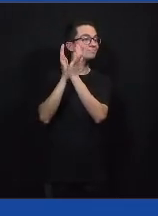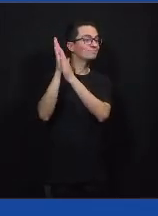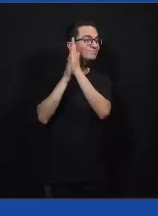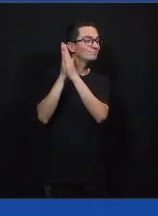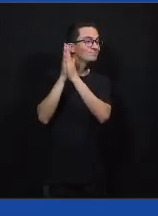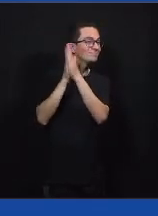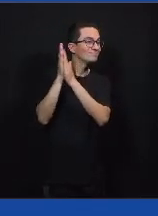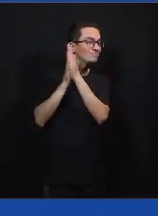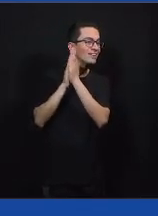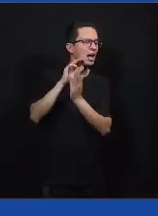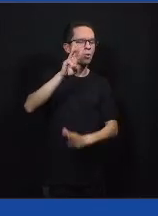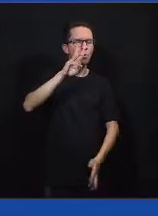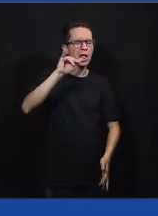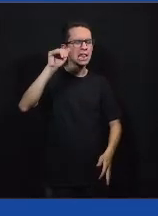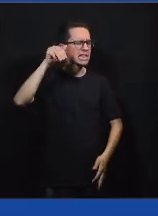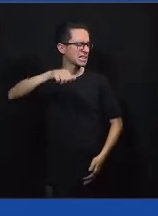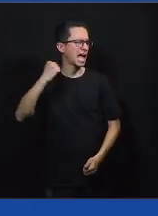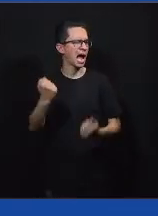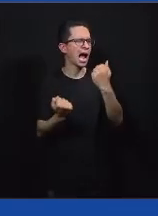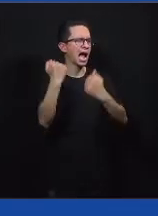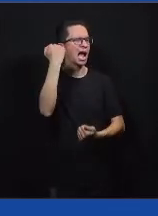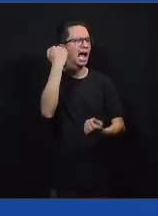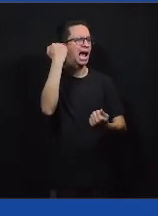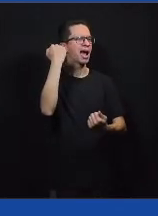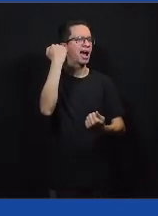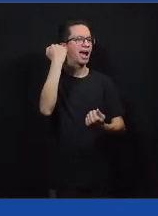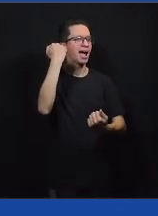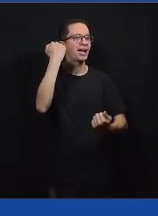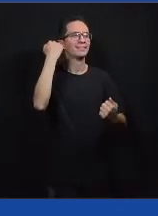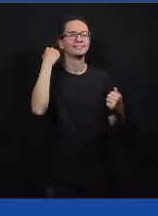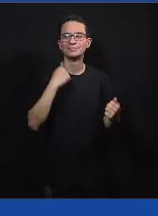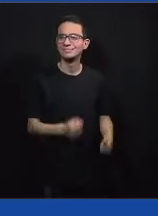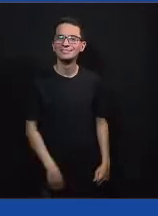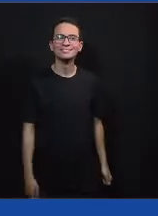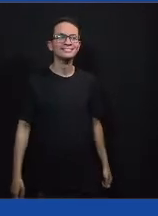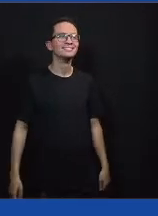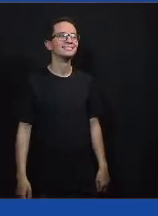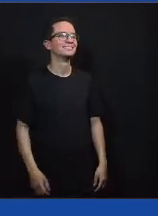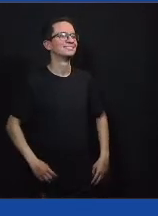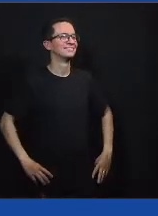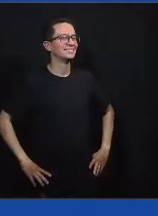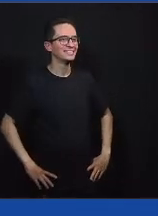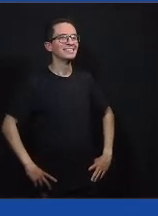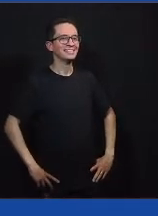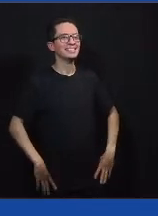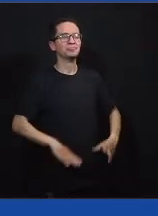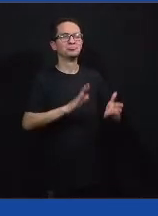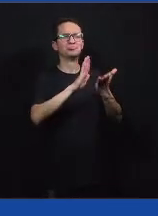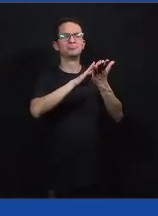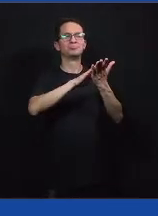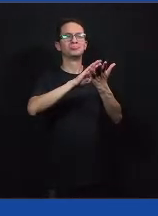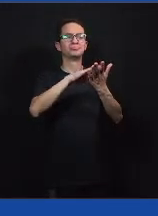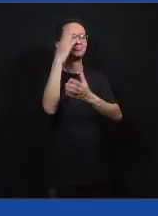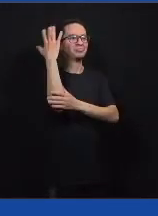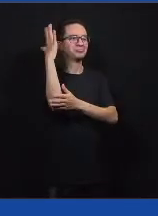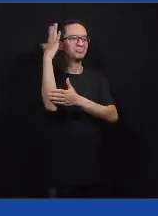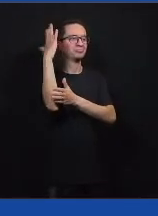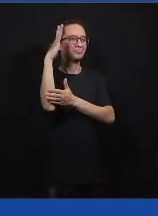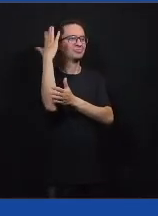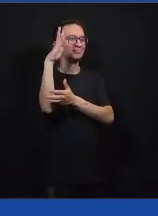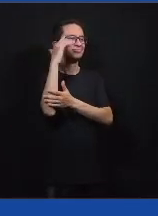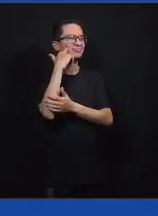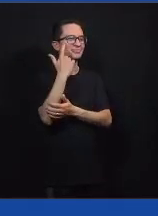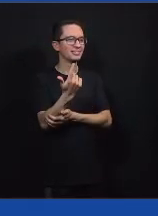primeiro Williams e é isso aí a Tati e o